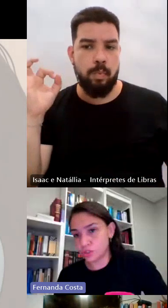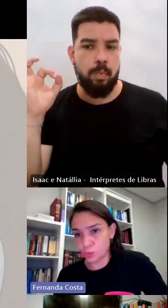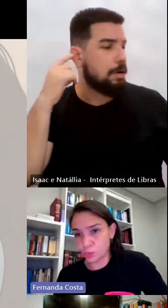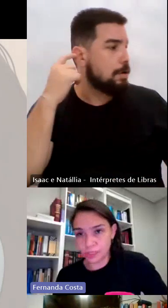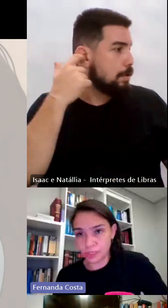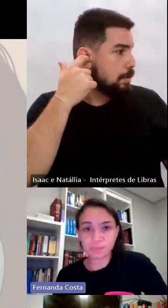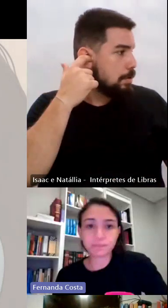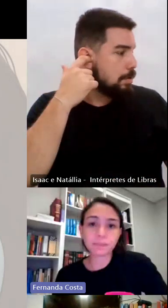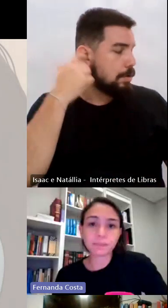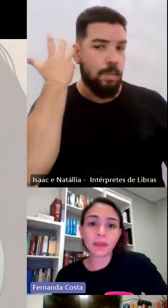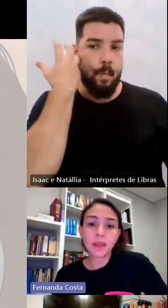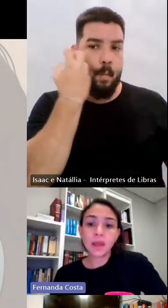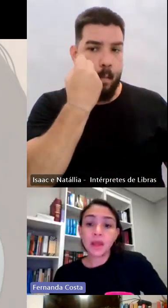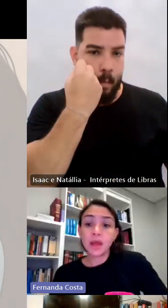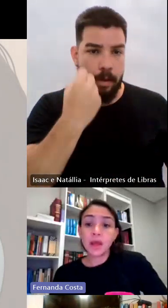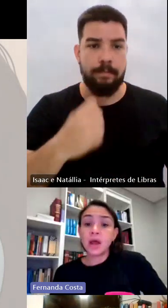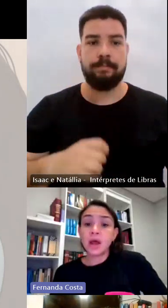2 estruturas.